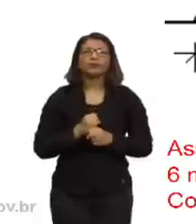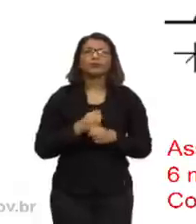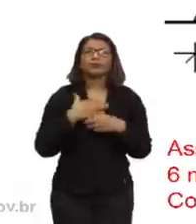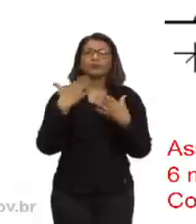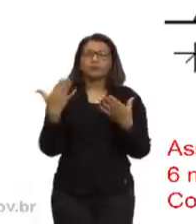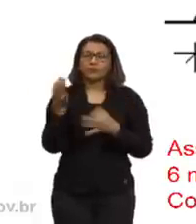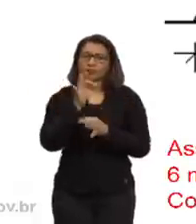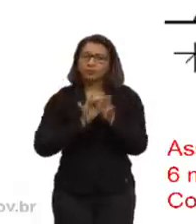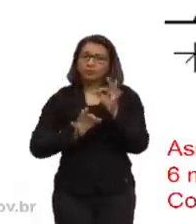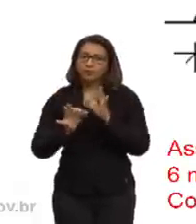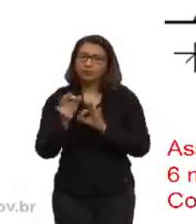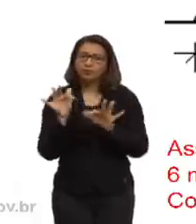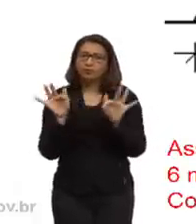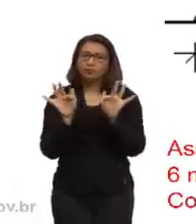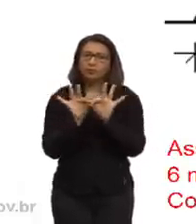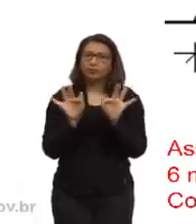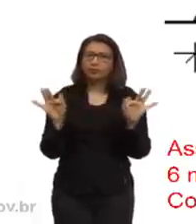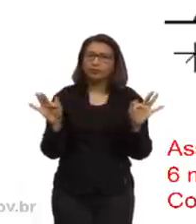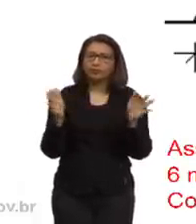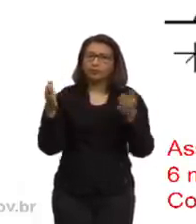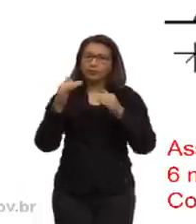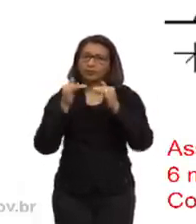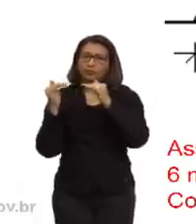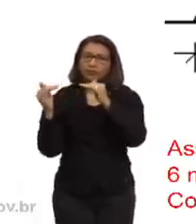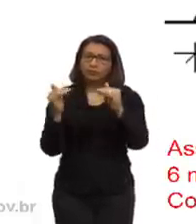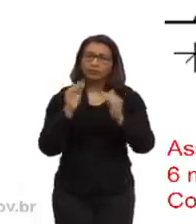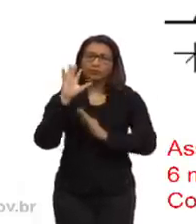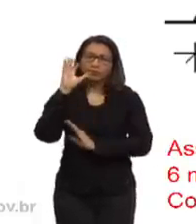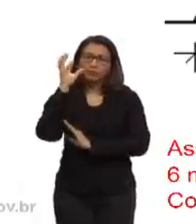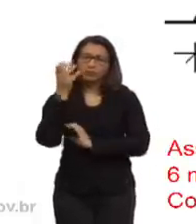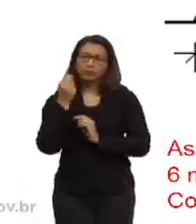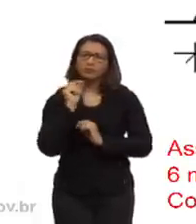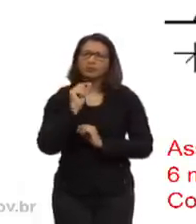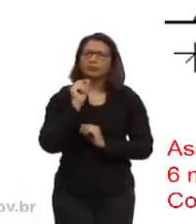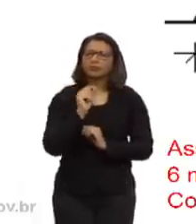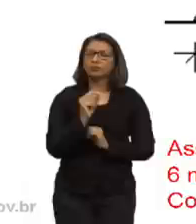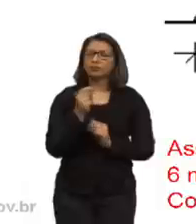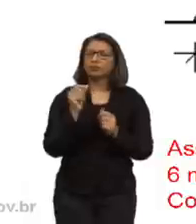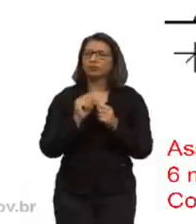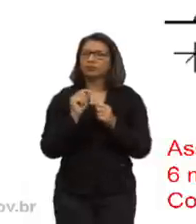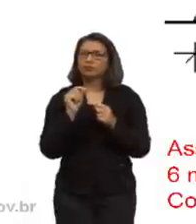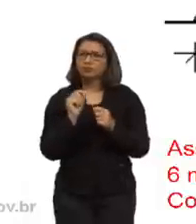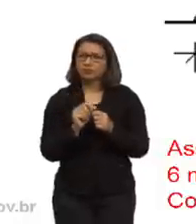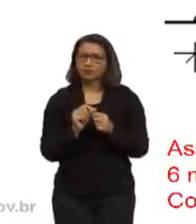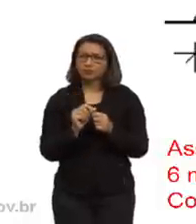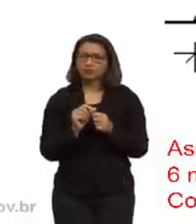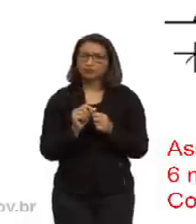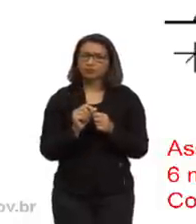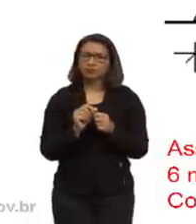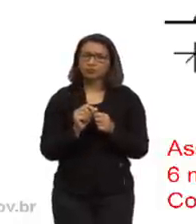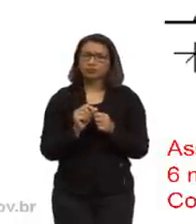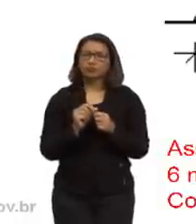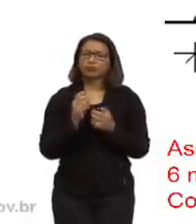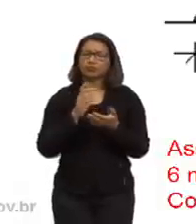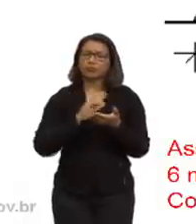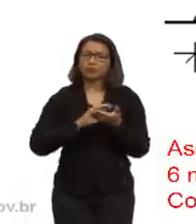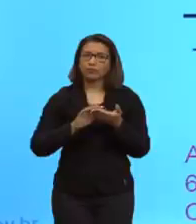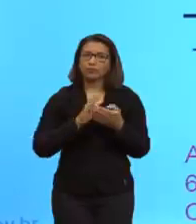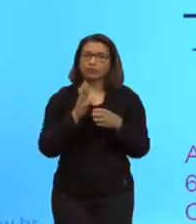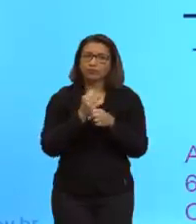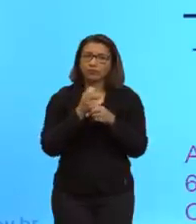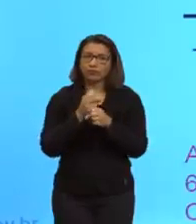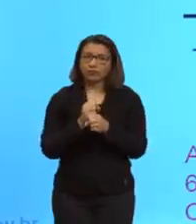proporção, nós vamos resolver. Certo? Então, o que, que eu resolvo? Resolvo o produto dos meios pelos